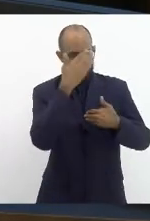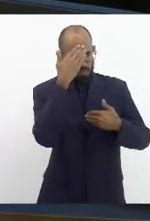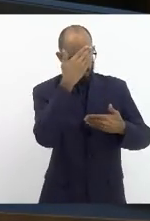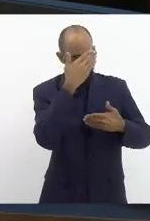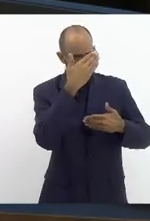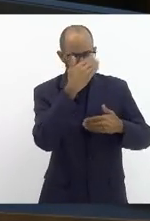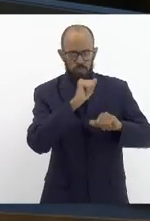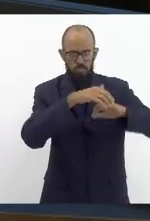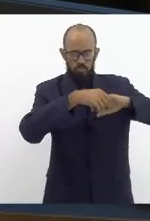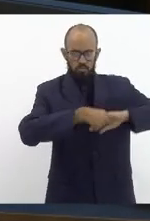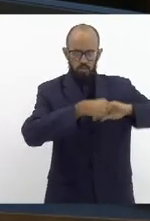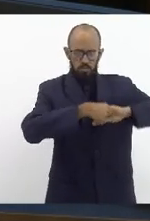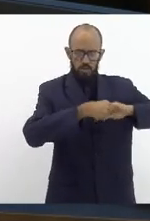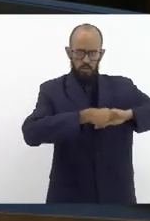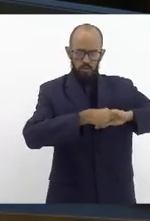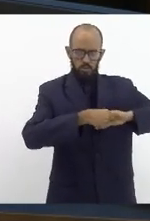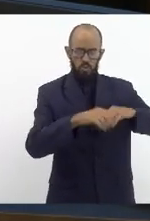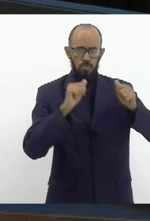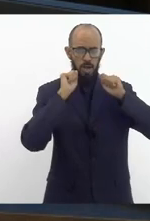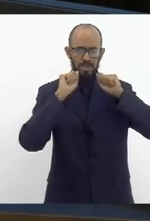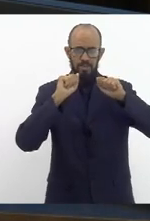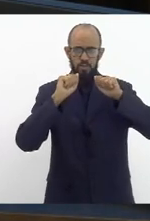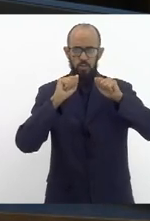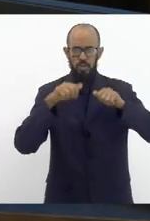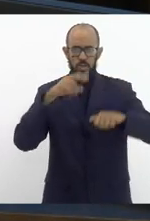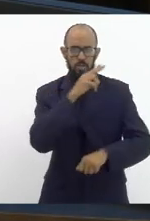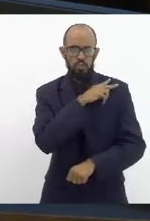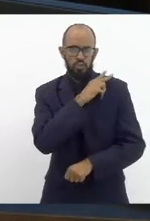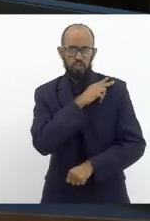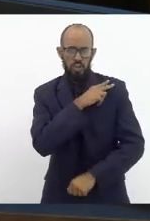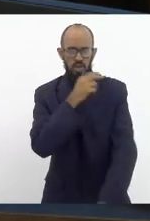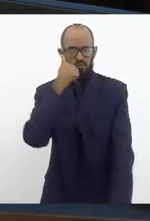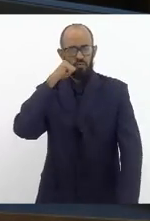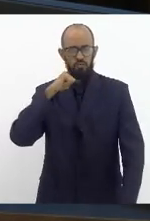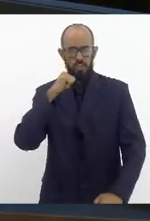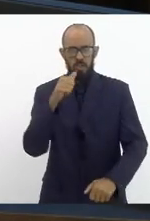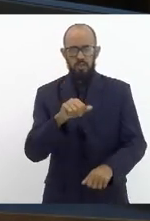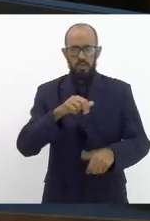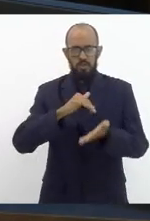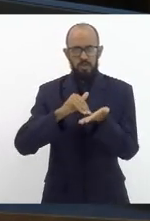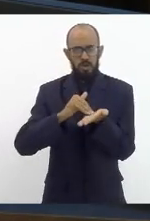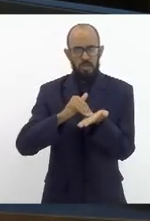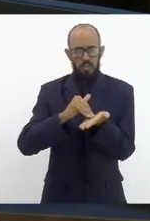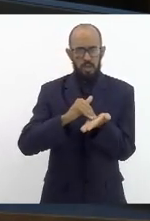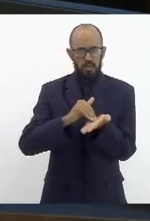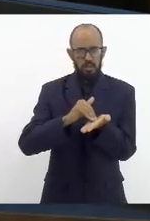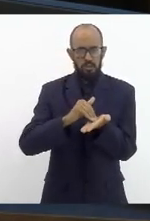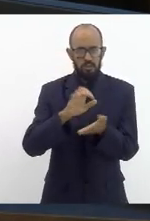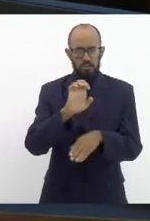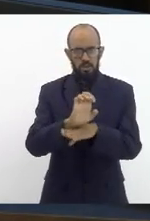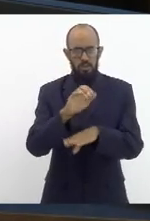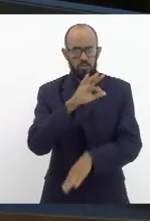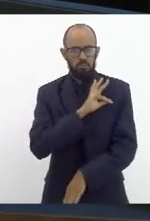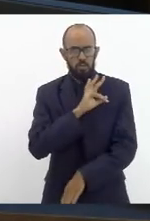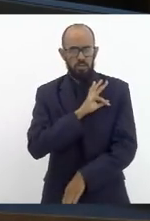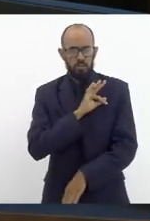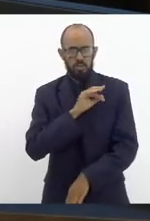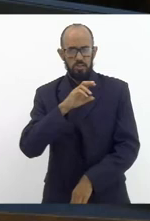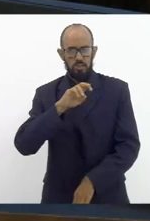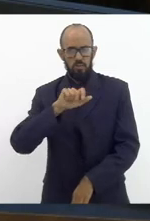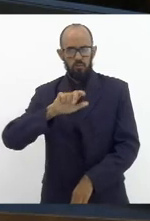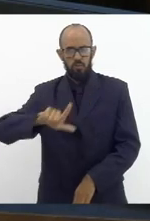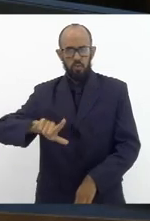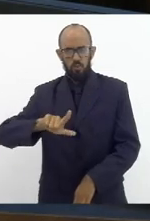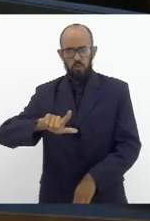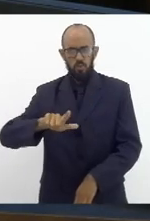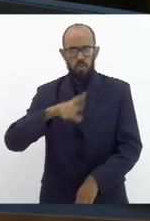cordialmente na qualidade de assessora-chefe da Assessoria Técnico-Administrativa da Secretaria de Estado da Polícia Civil, reporto-me ao